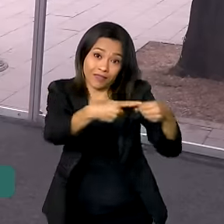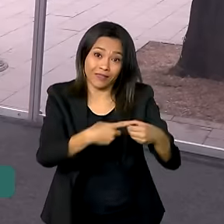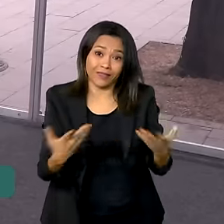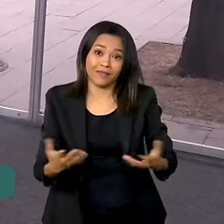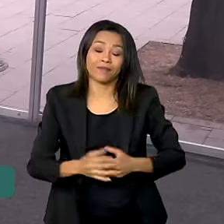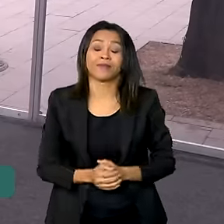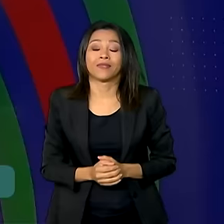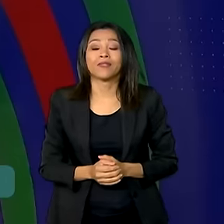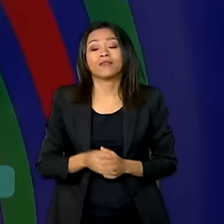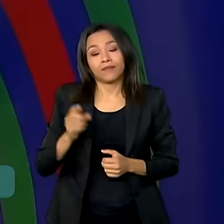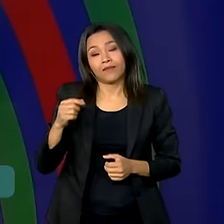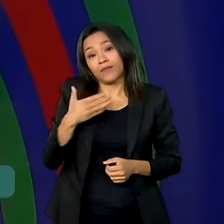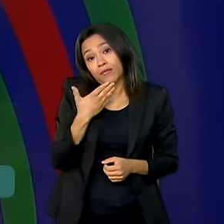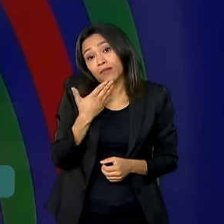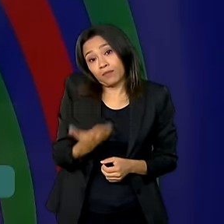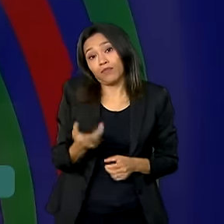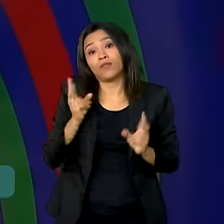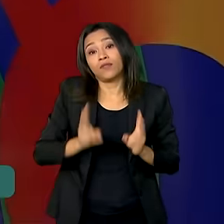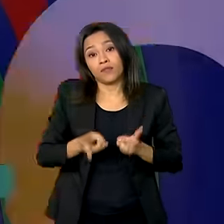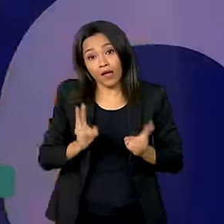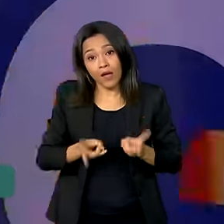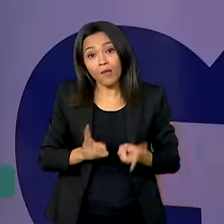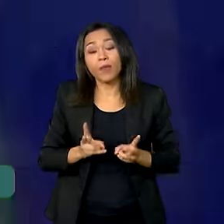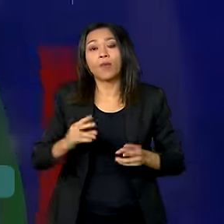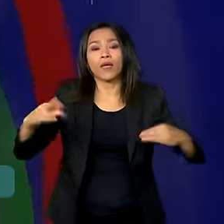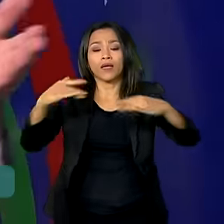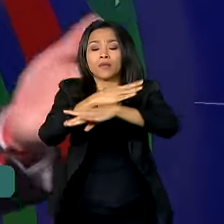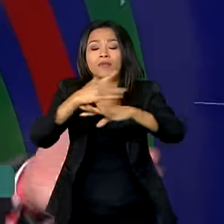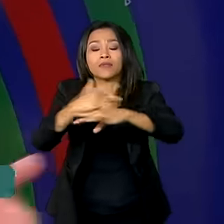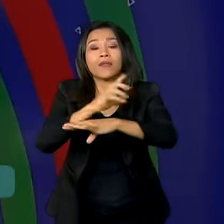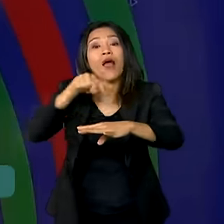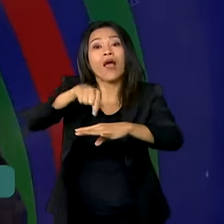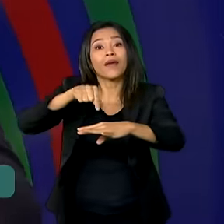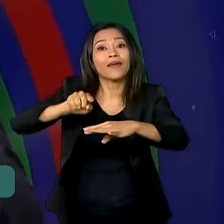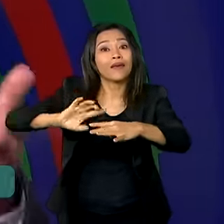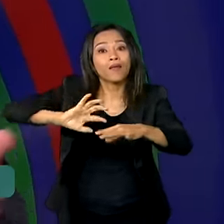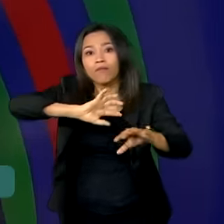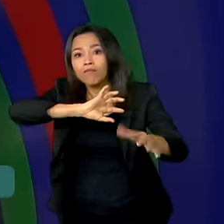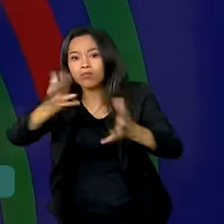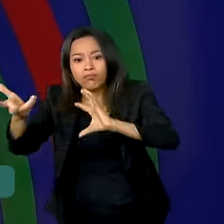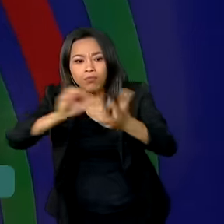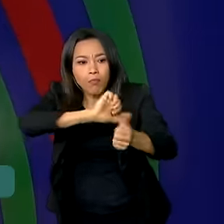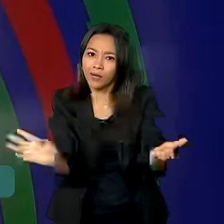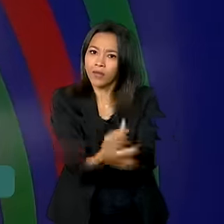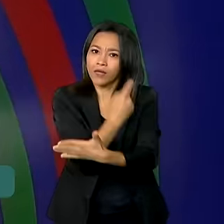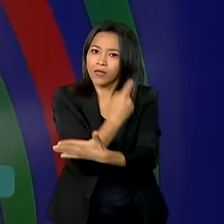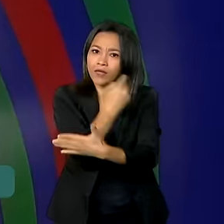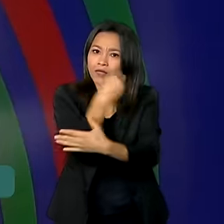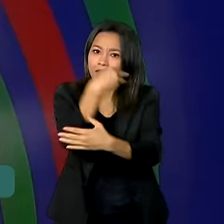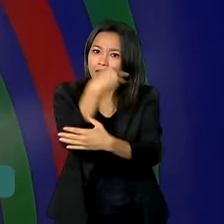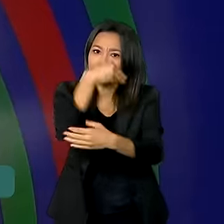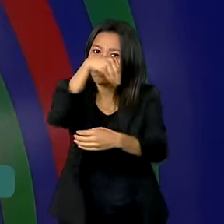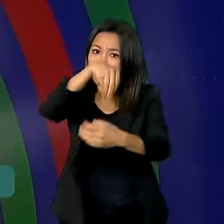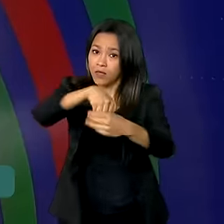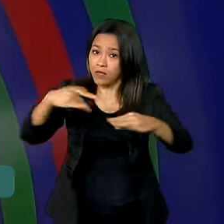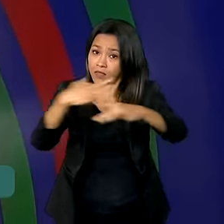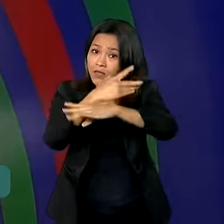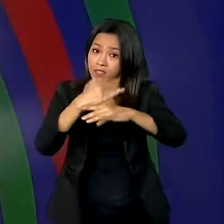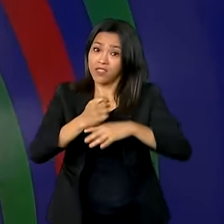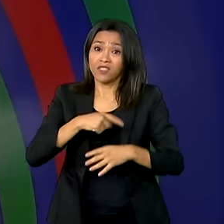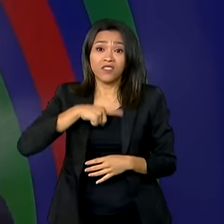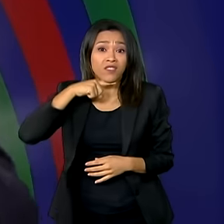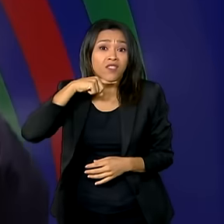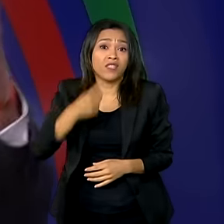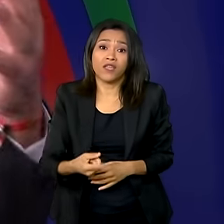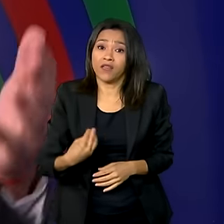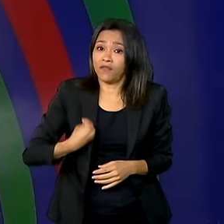sempre, né, Karine? Porque as mudanças acontecem nas cidades, é na cidade onde você vive, onde as pessoas vivem. Ninguém vive coisa abstrata